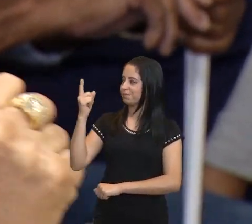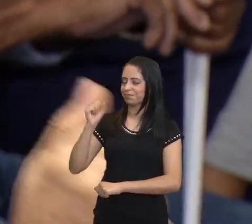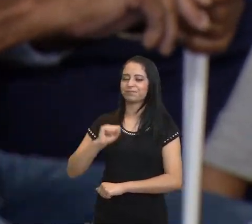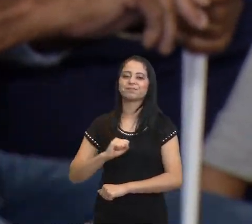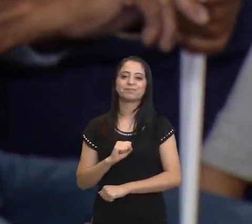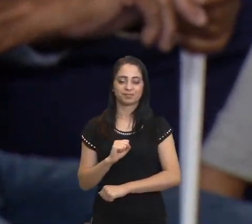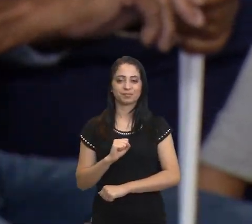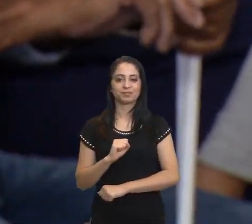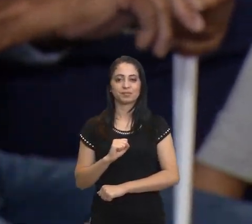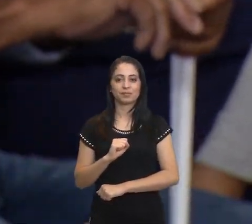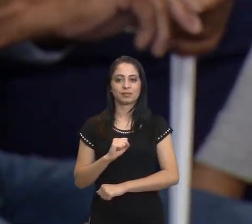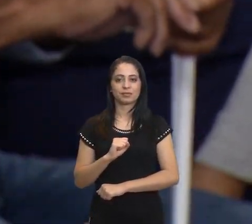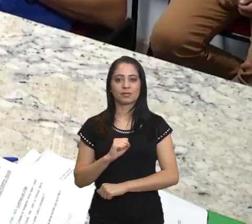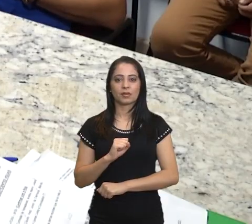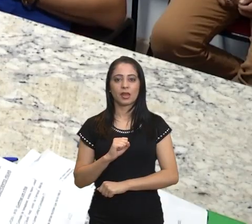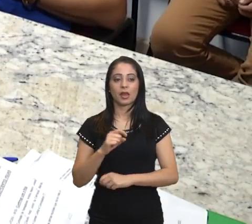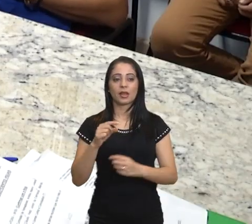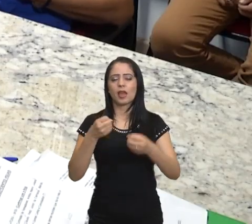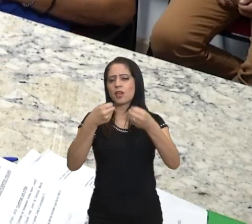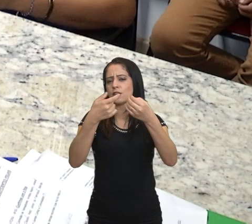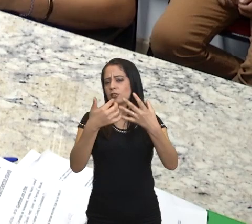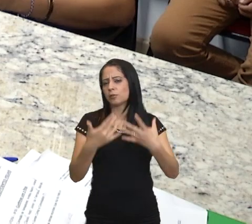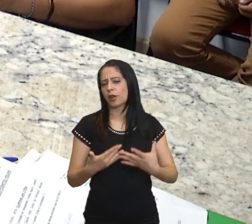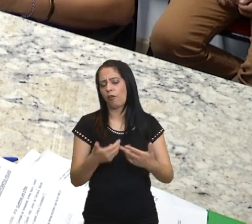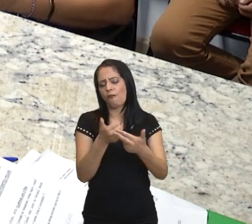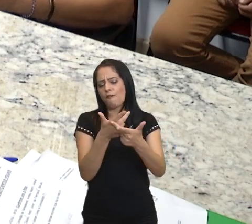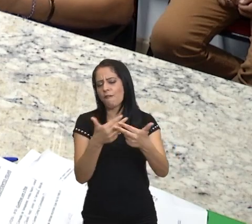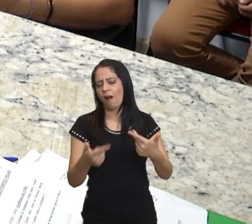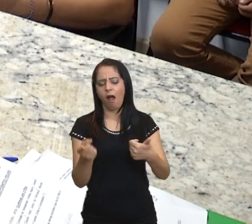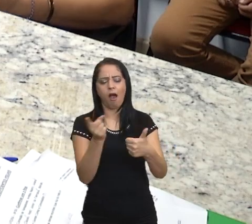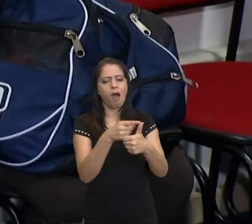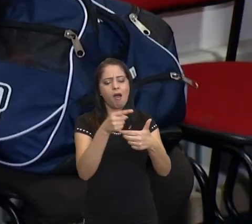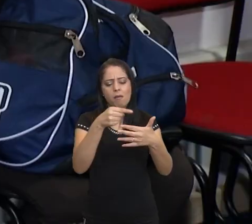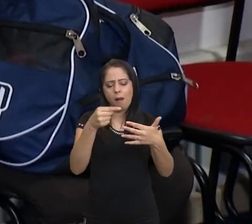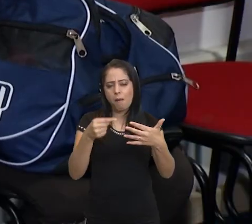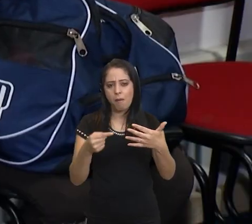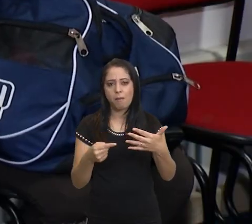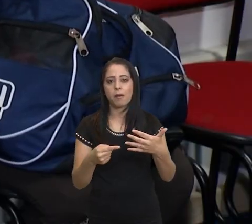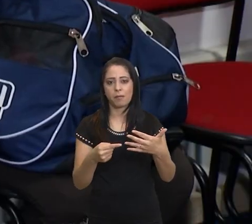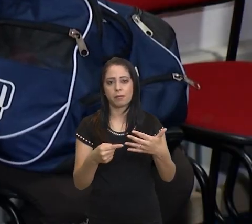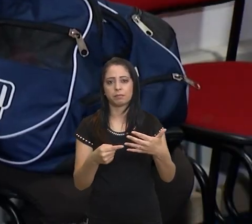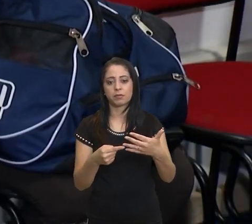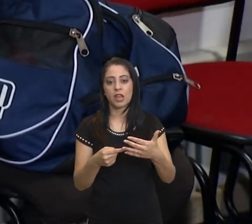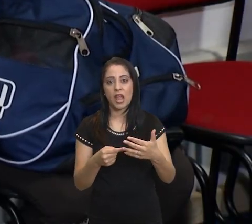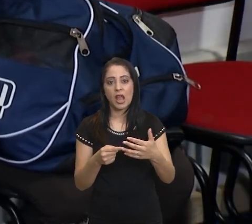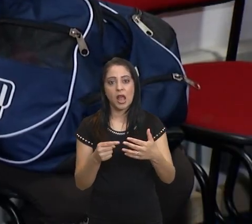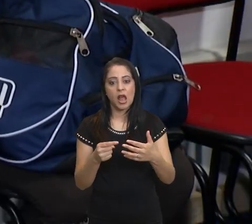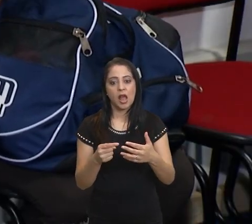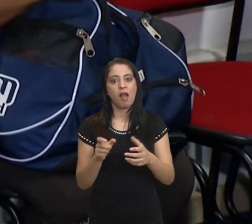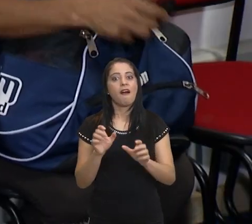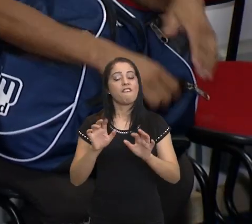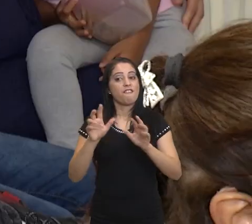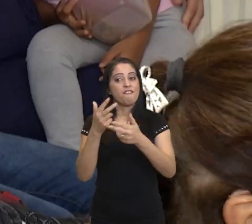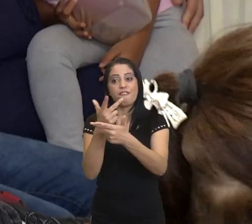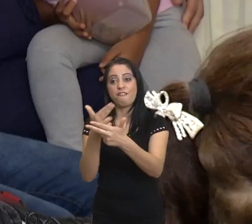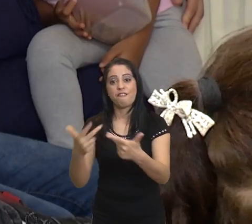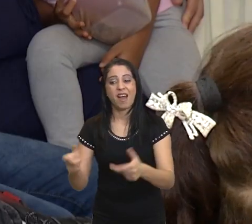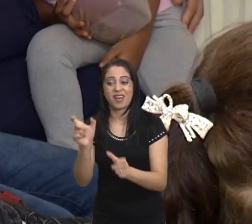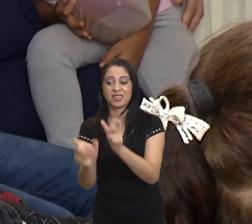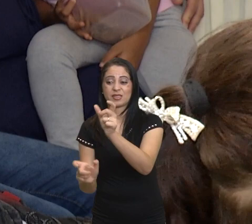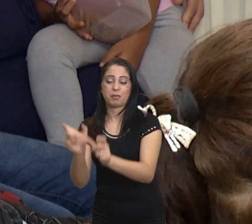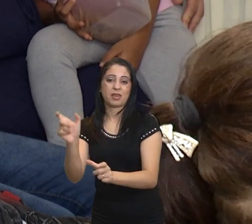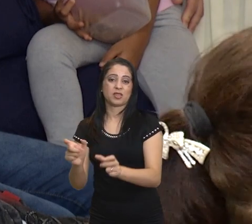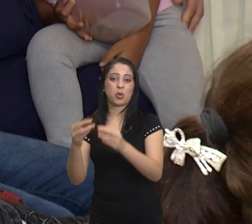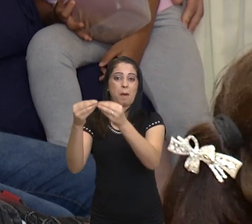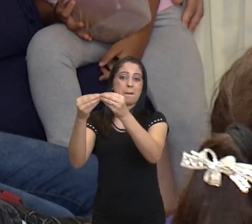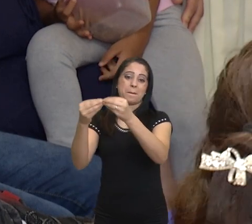Cortez, que é deficiente visual, fez vários apontamentos no encontro. Vale ressaltar que centenas de pessoas foram